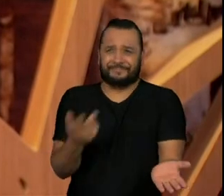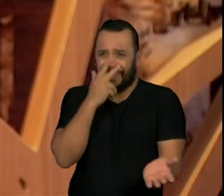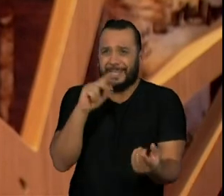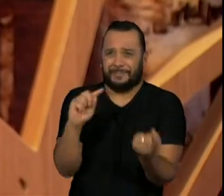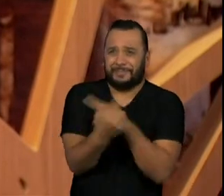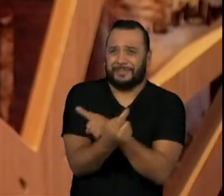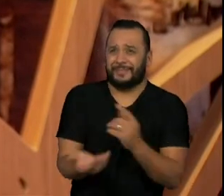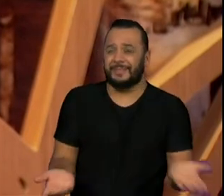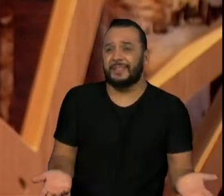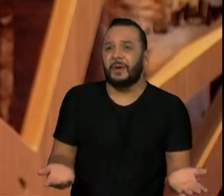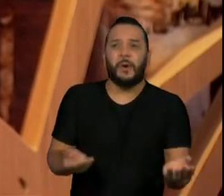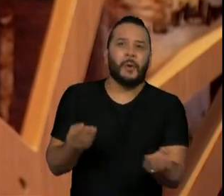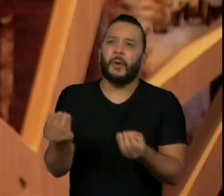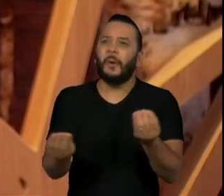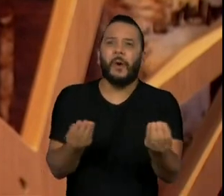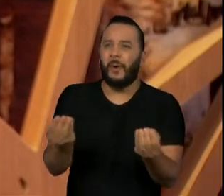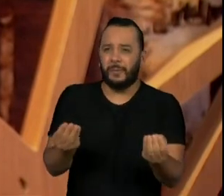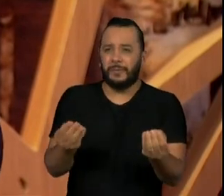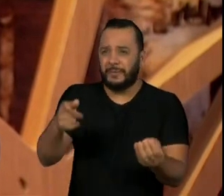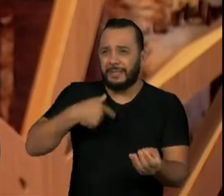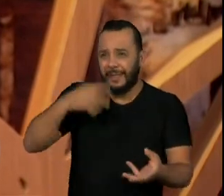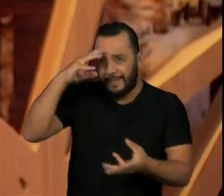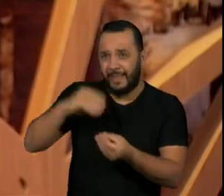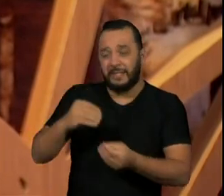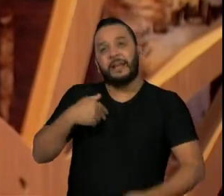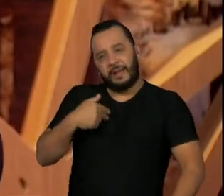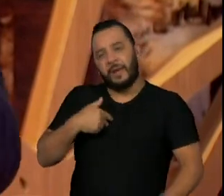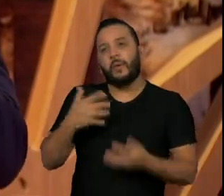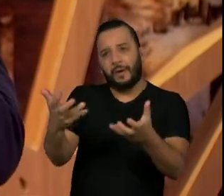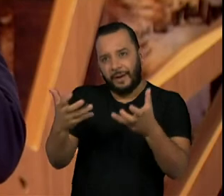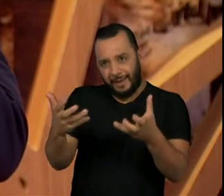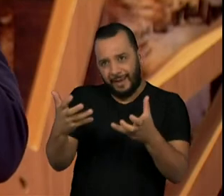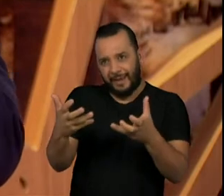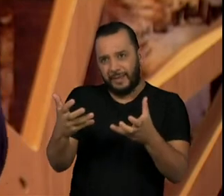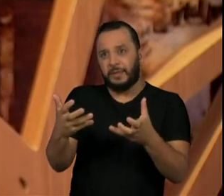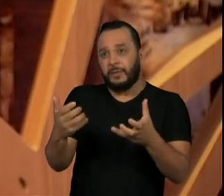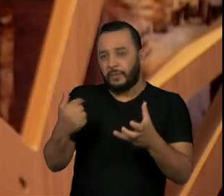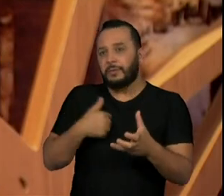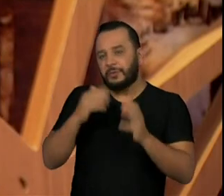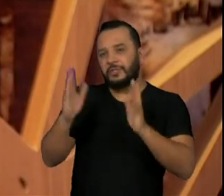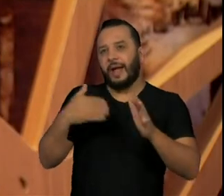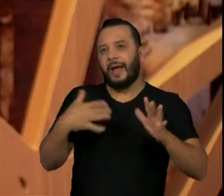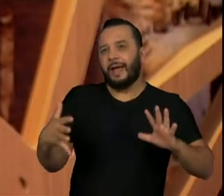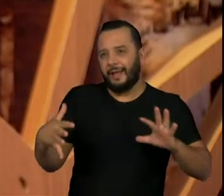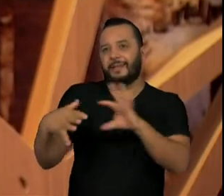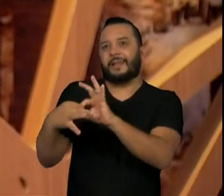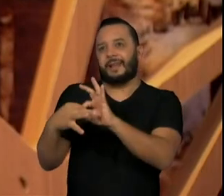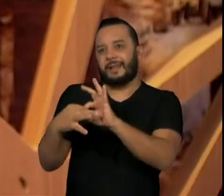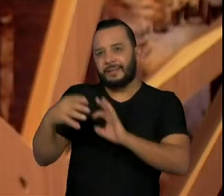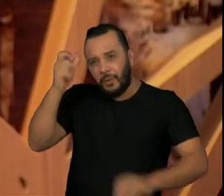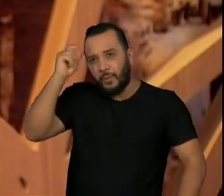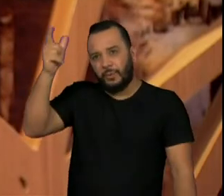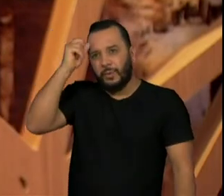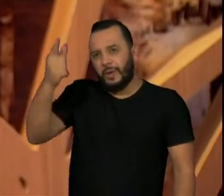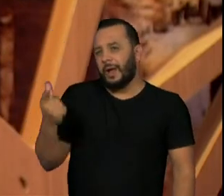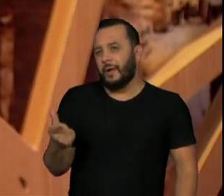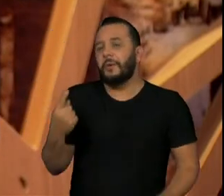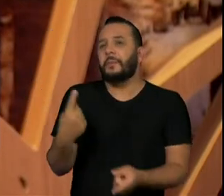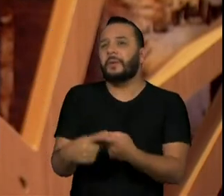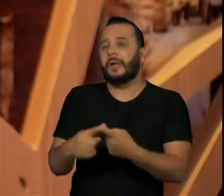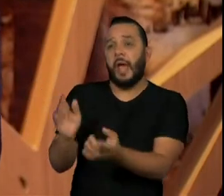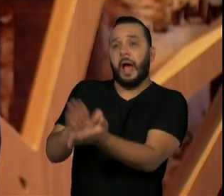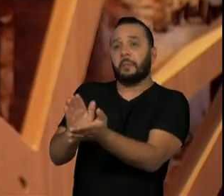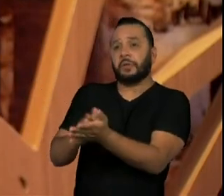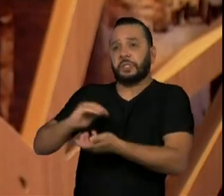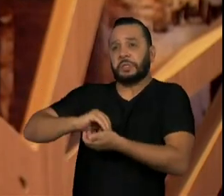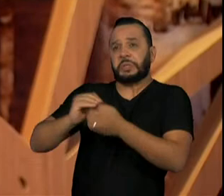dizer, até que ponto, você está entendendo, se eu estou procurando aqui uma integração cultural, por que é